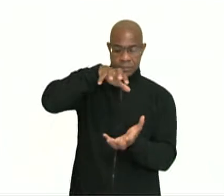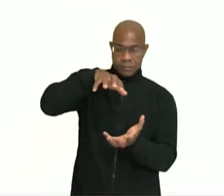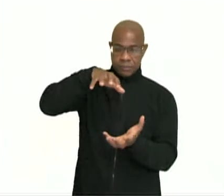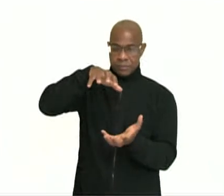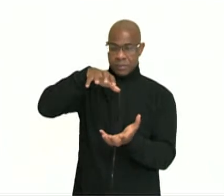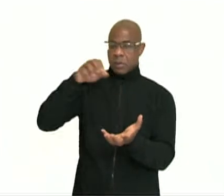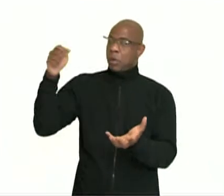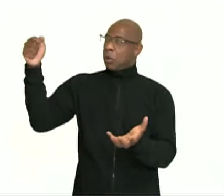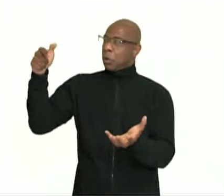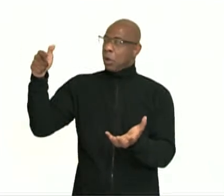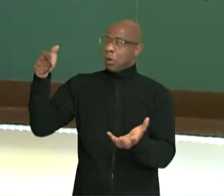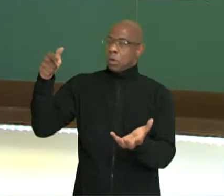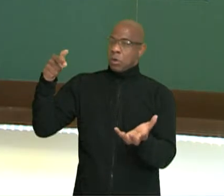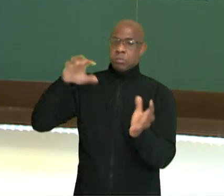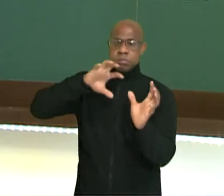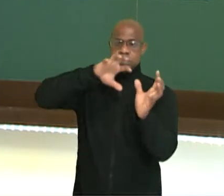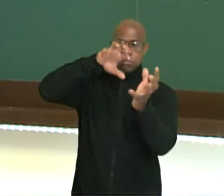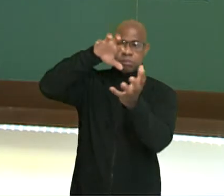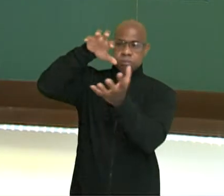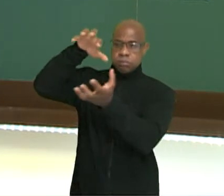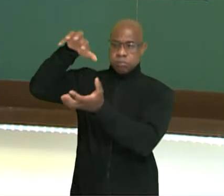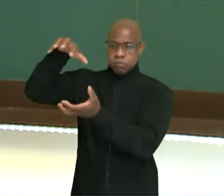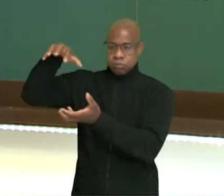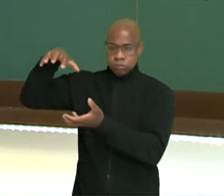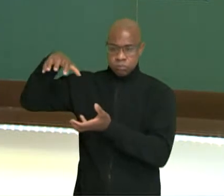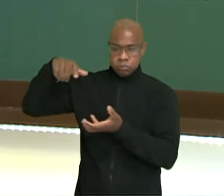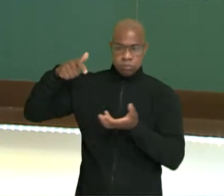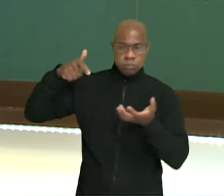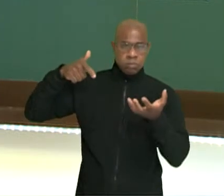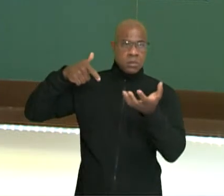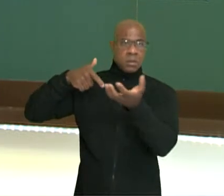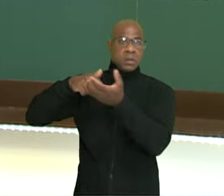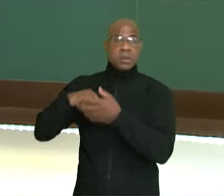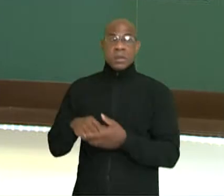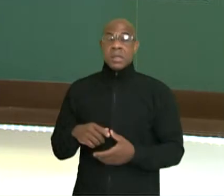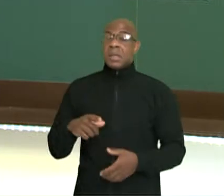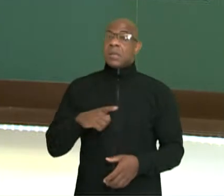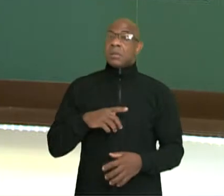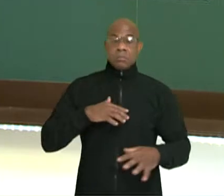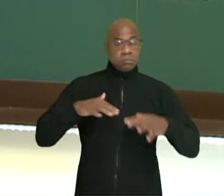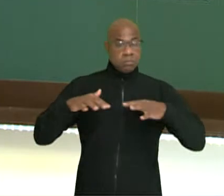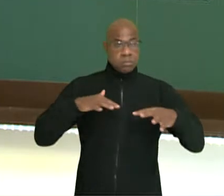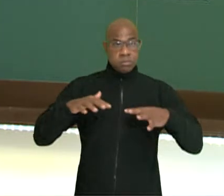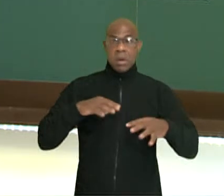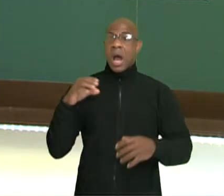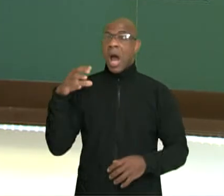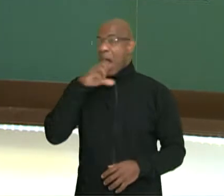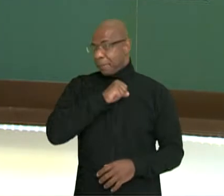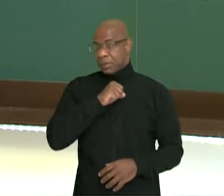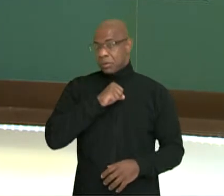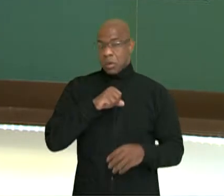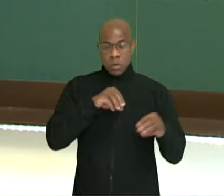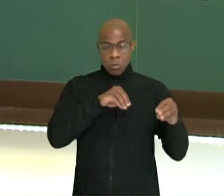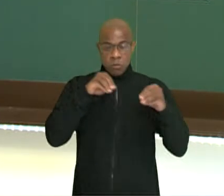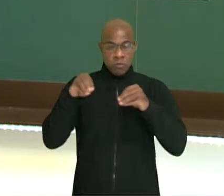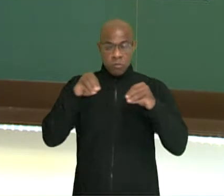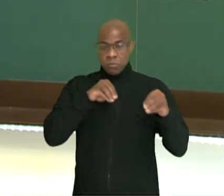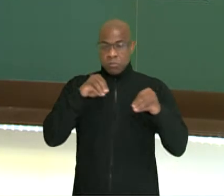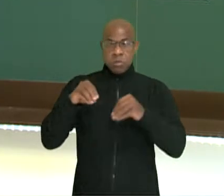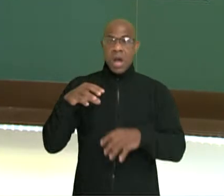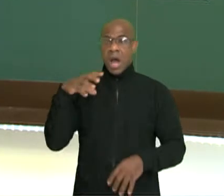Sol, então aqui é em torno dela mesma de rotação. Teve um deslocamento acelerado.